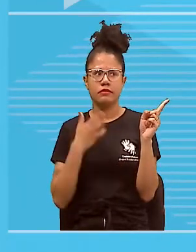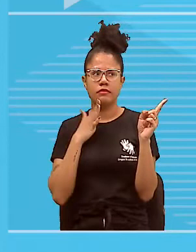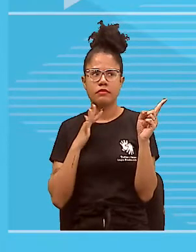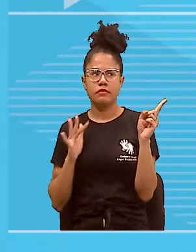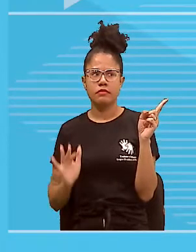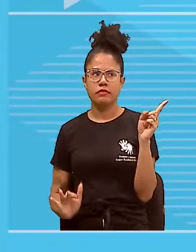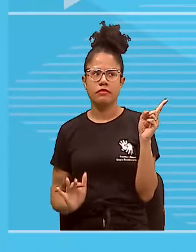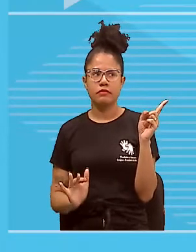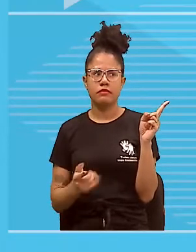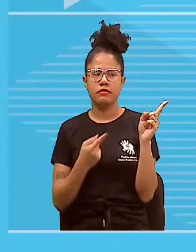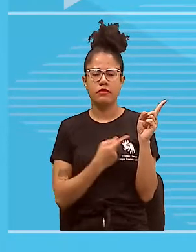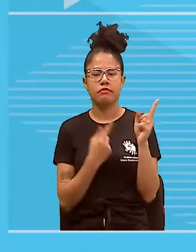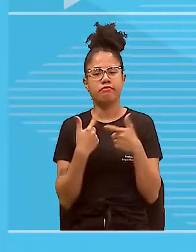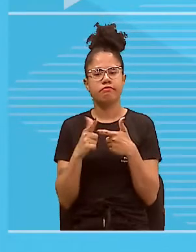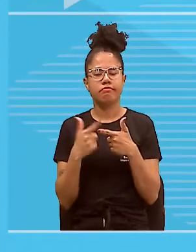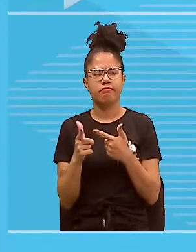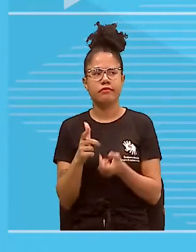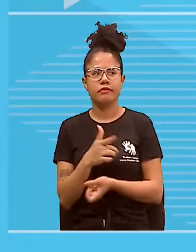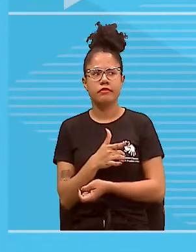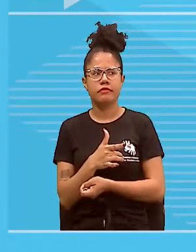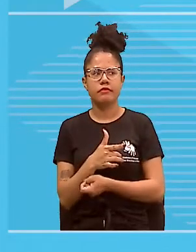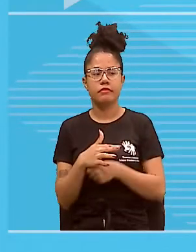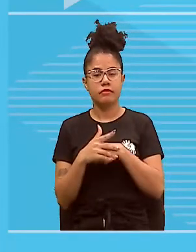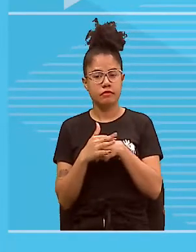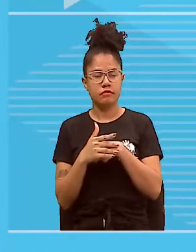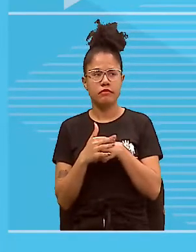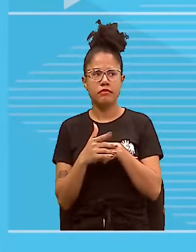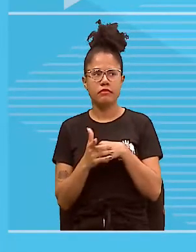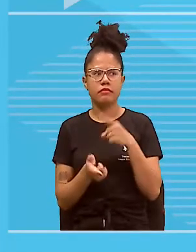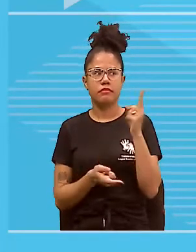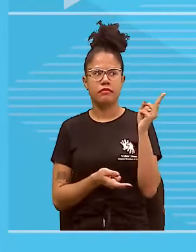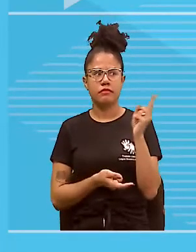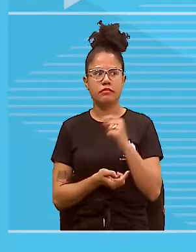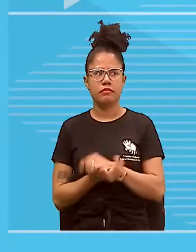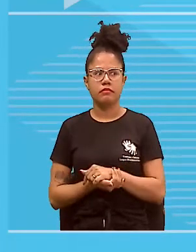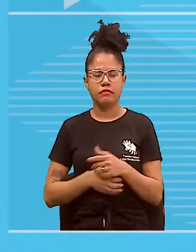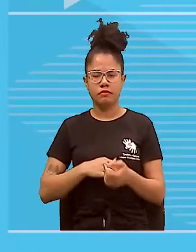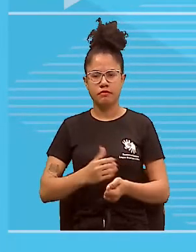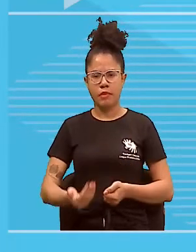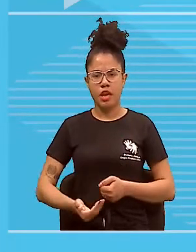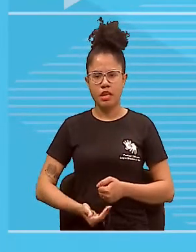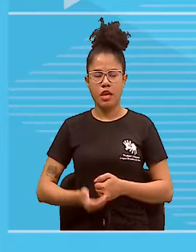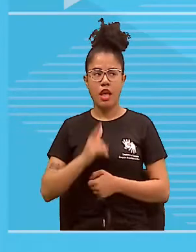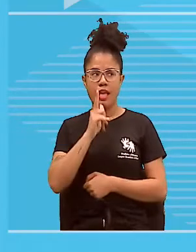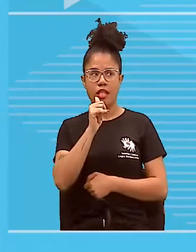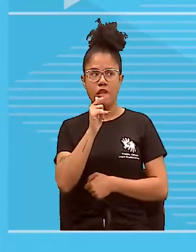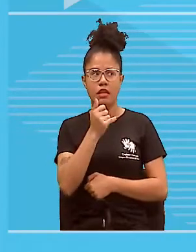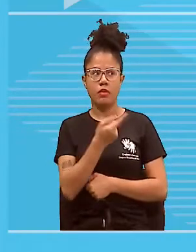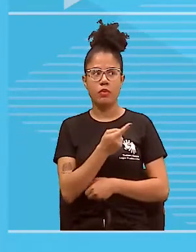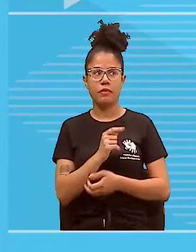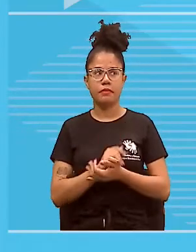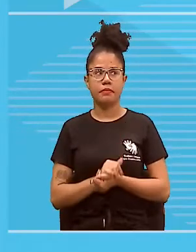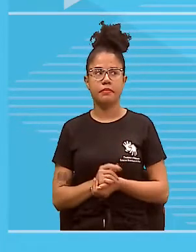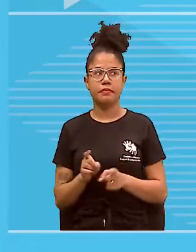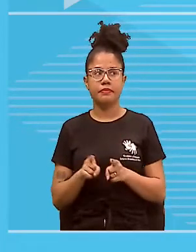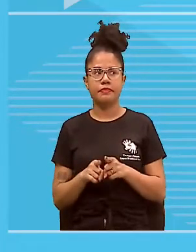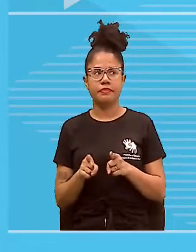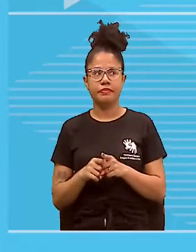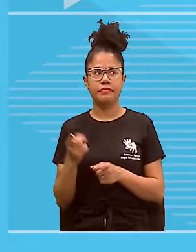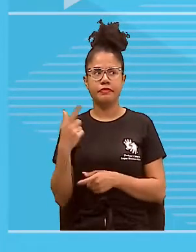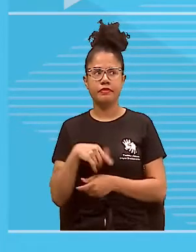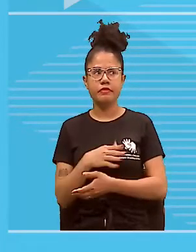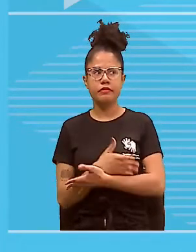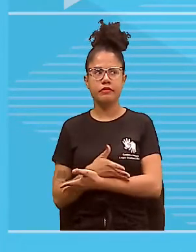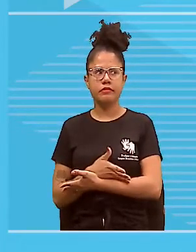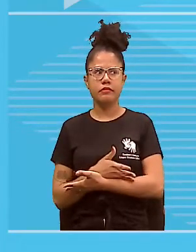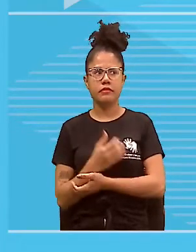esquistossomose era um problema que nós temos luz várias regiões brasileiras a outra criança muito magrinha